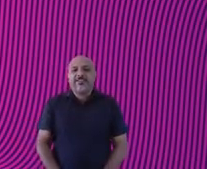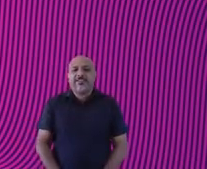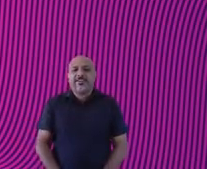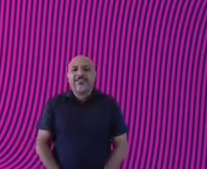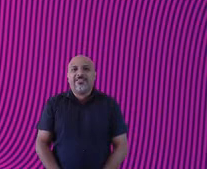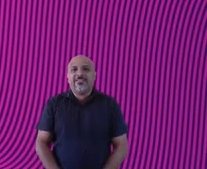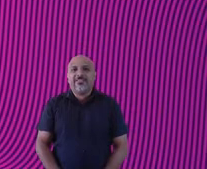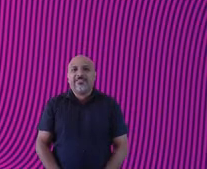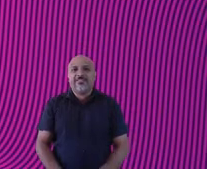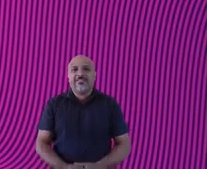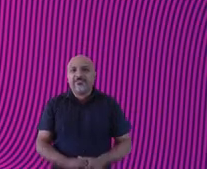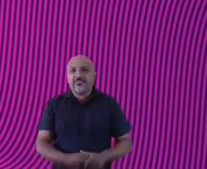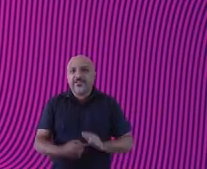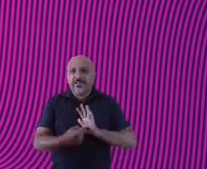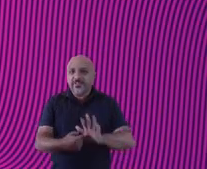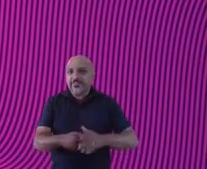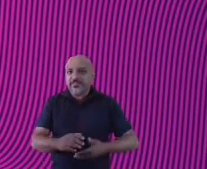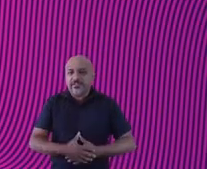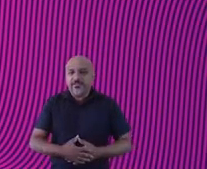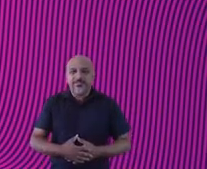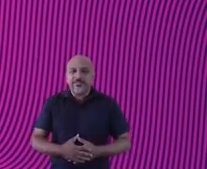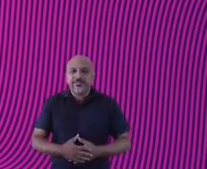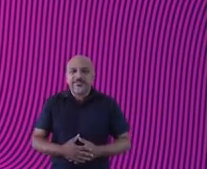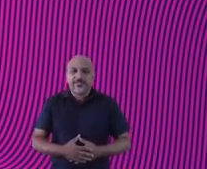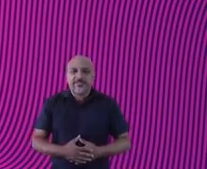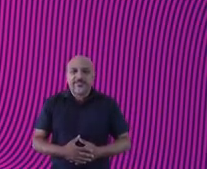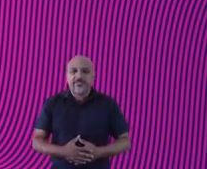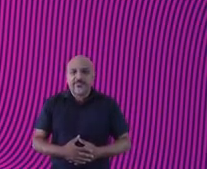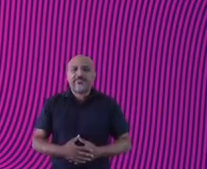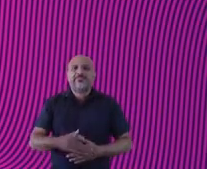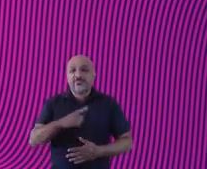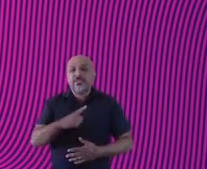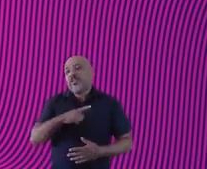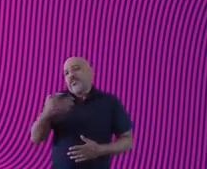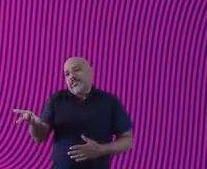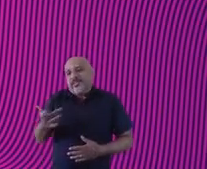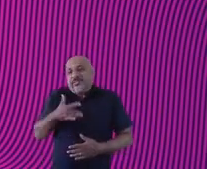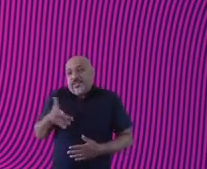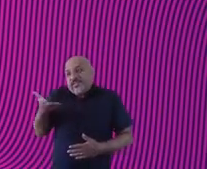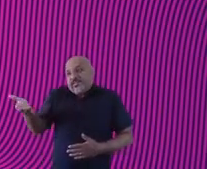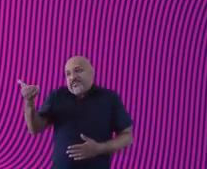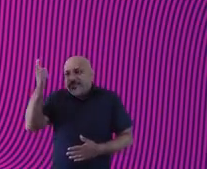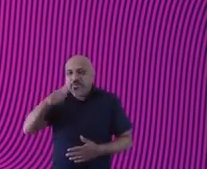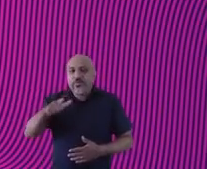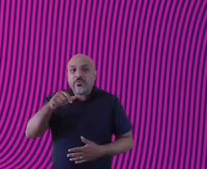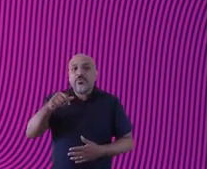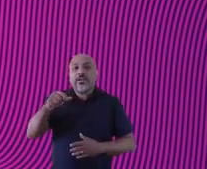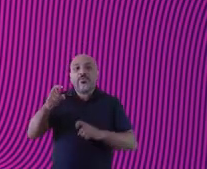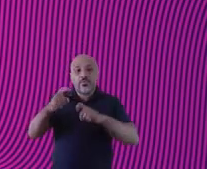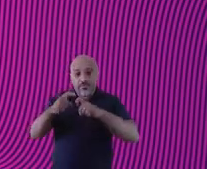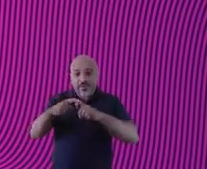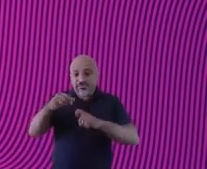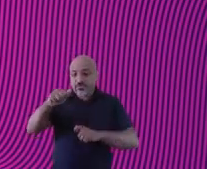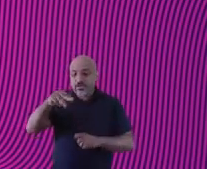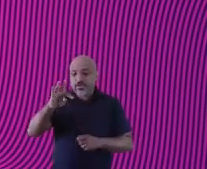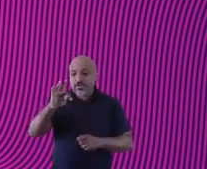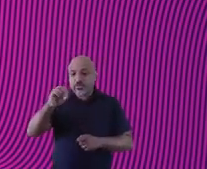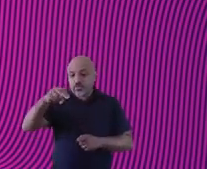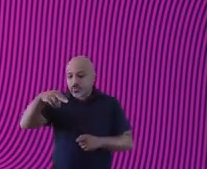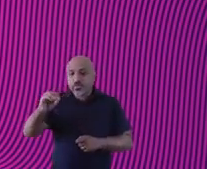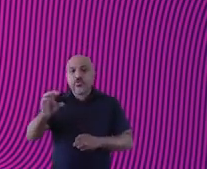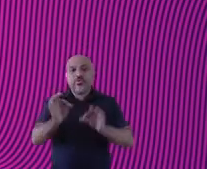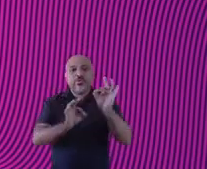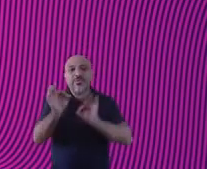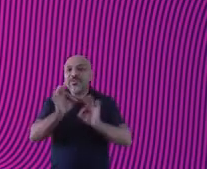O PPT é que está com problema. Bom, é uma pena, porque o caso do Antônio, a gente preparou um caso